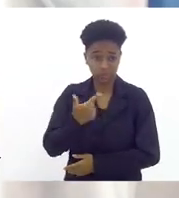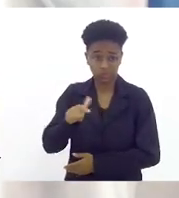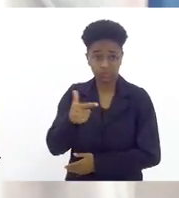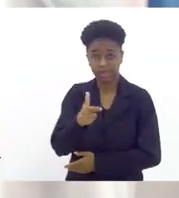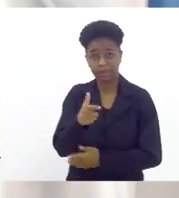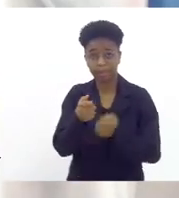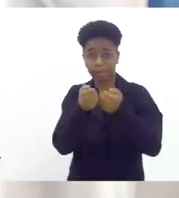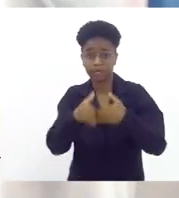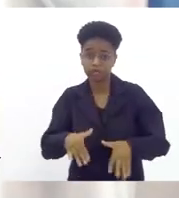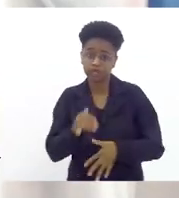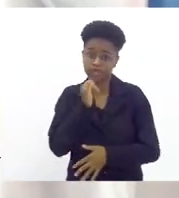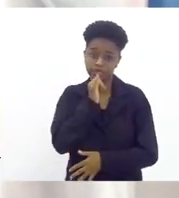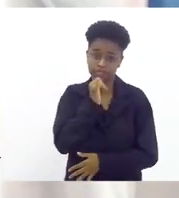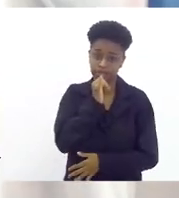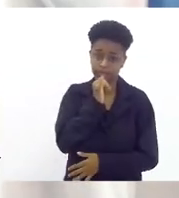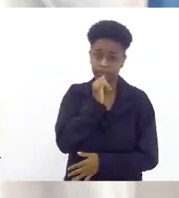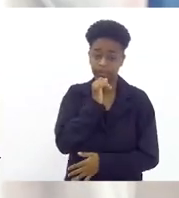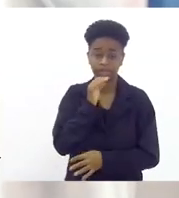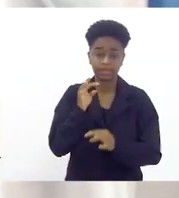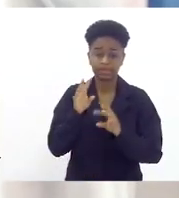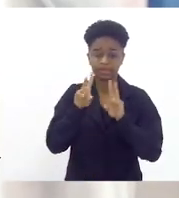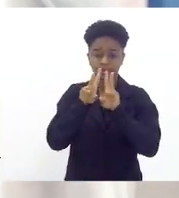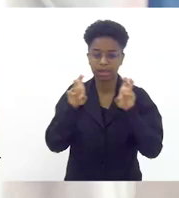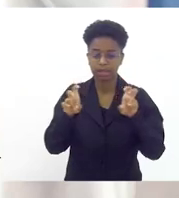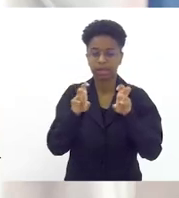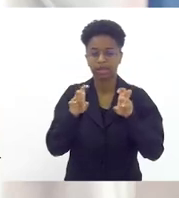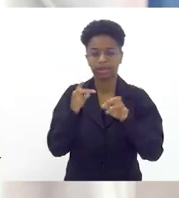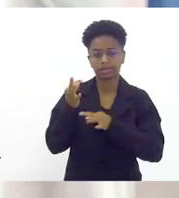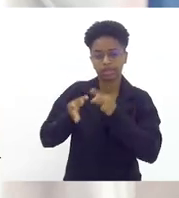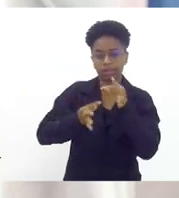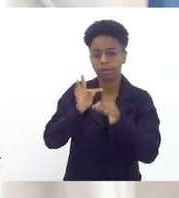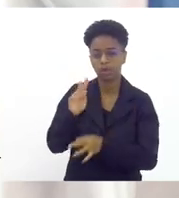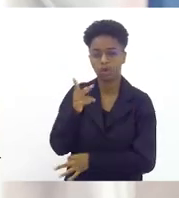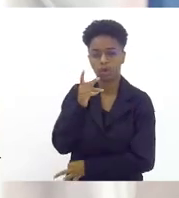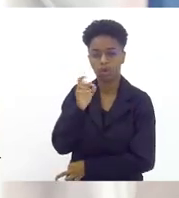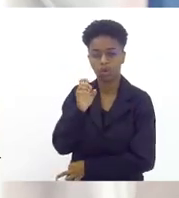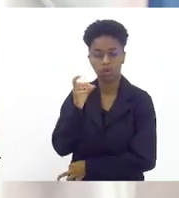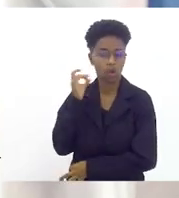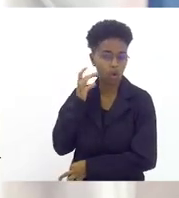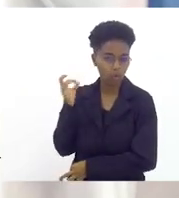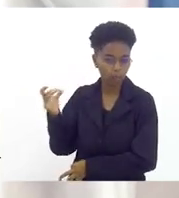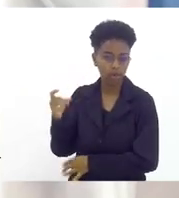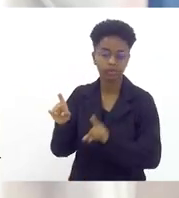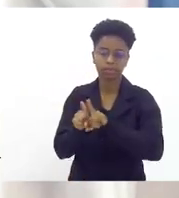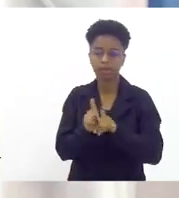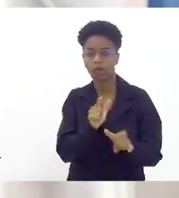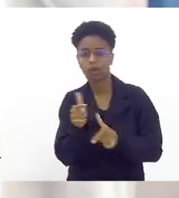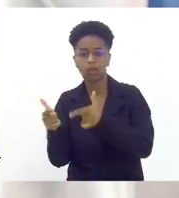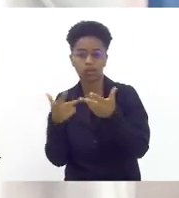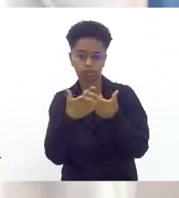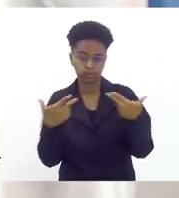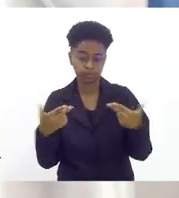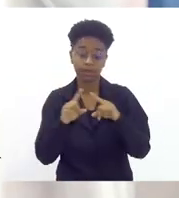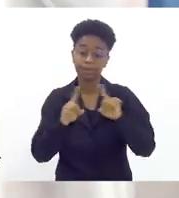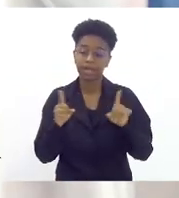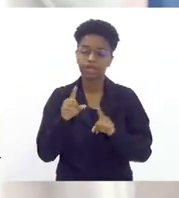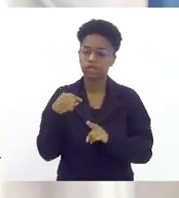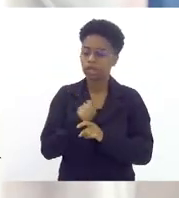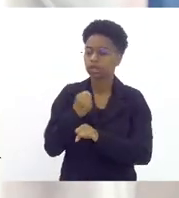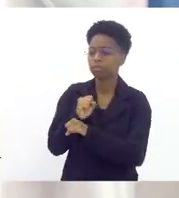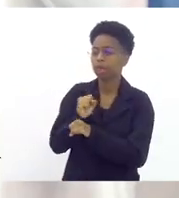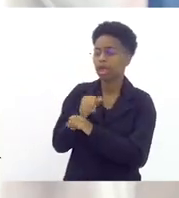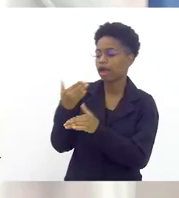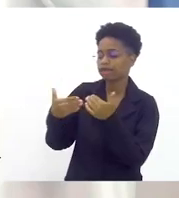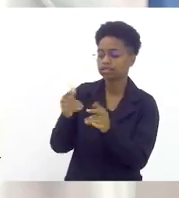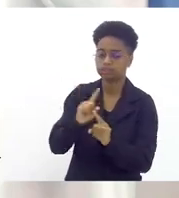desgaste referente à hormonioterapia e a outros procedimentos. Então, acho que mais do que esperar que esses estudos avancem, nós mesmas,